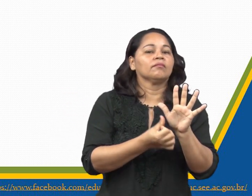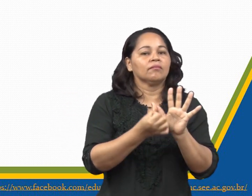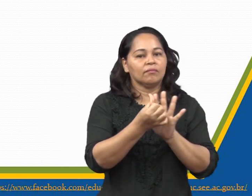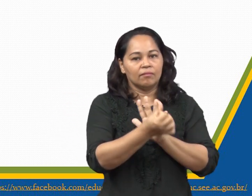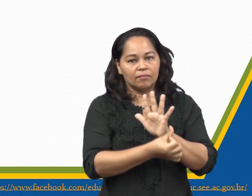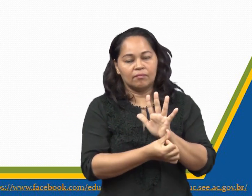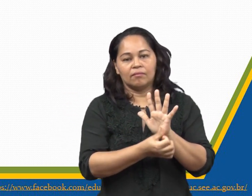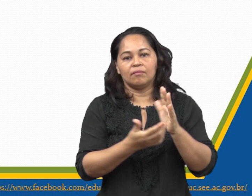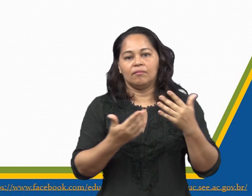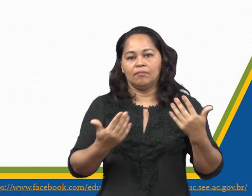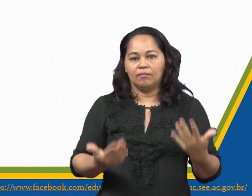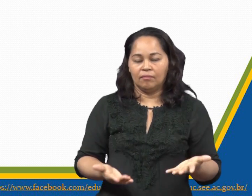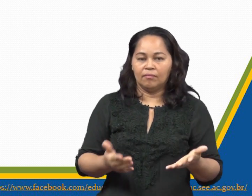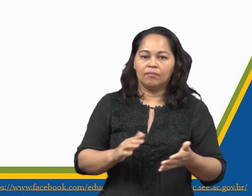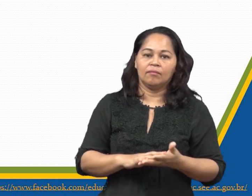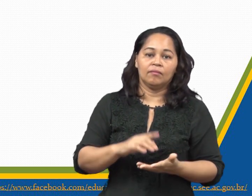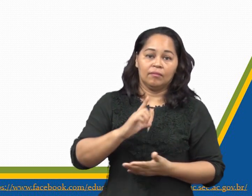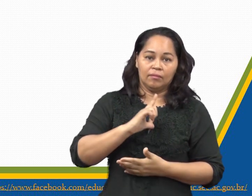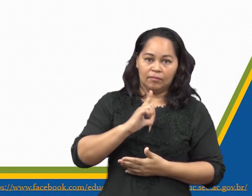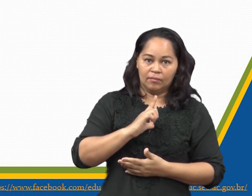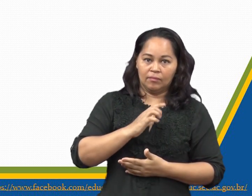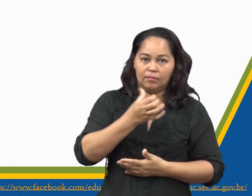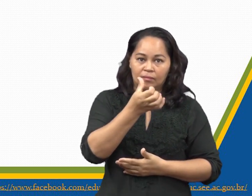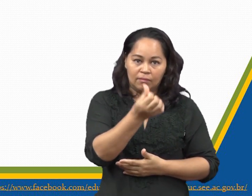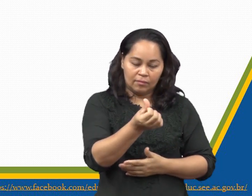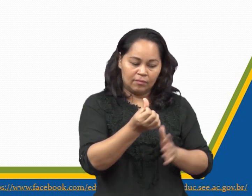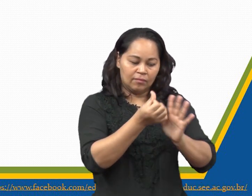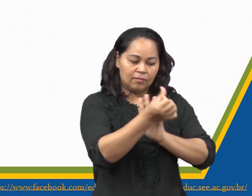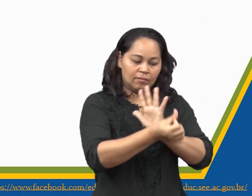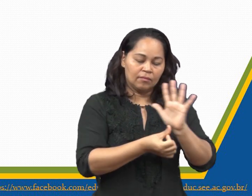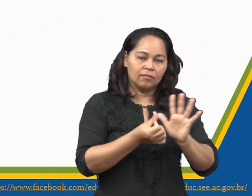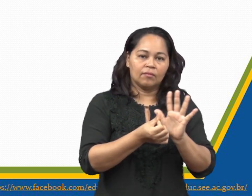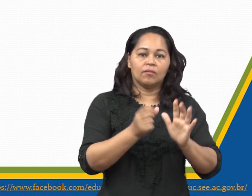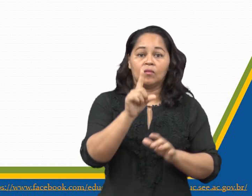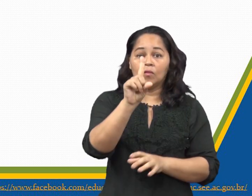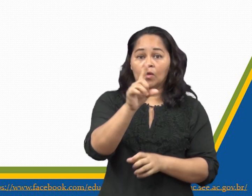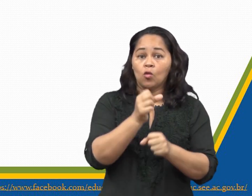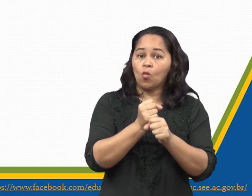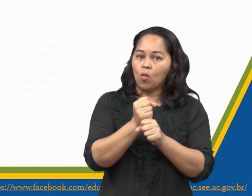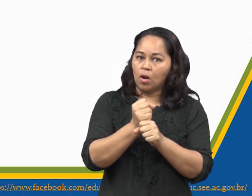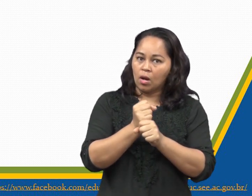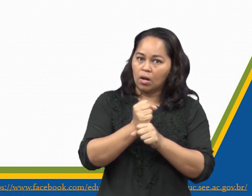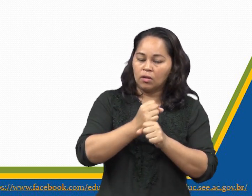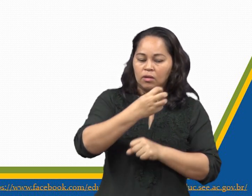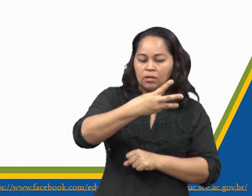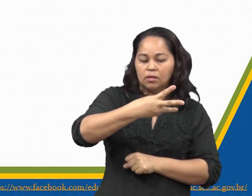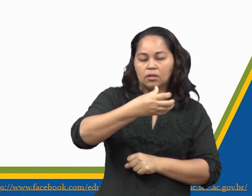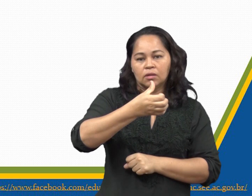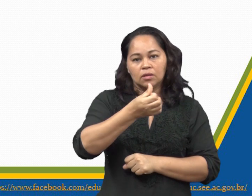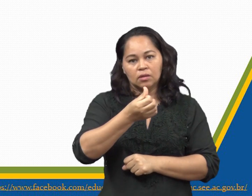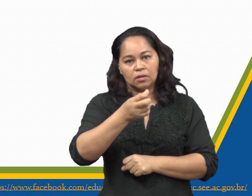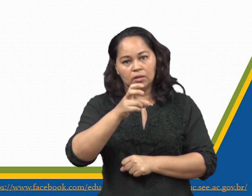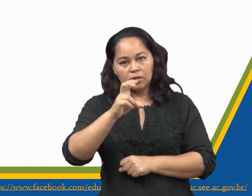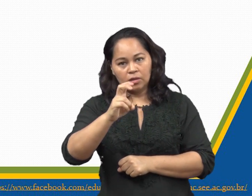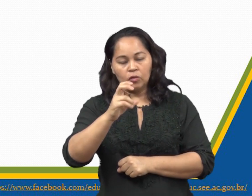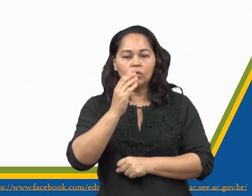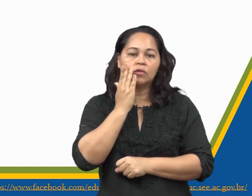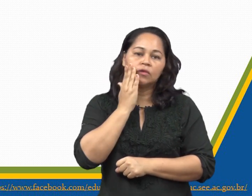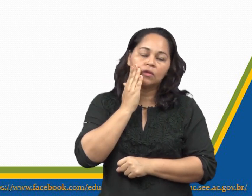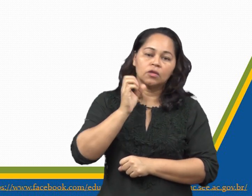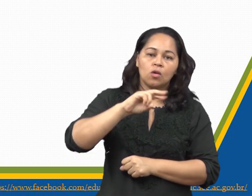Nós temos 6 meses. E um ano, 365 dias ou 12